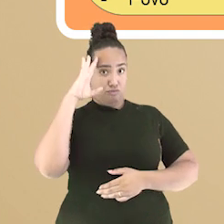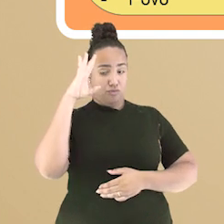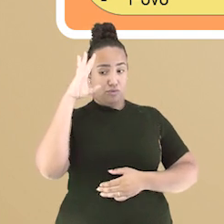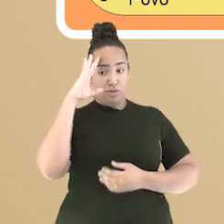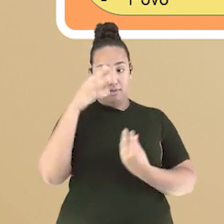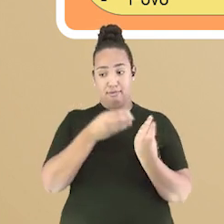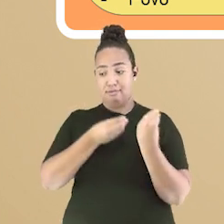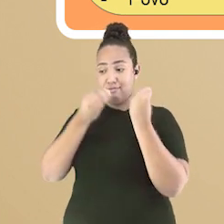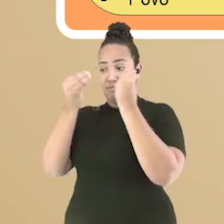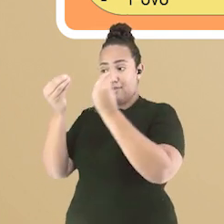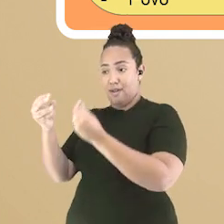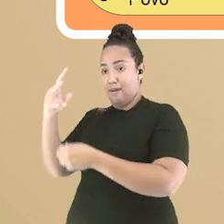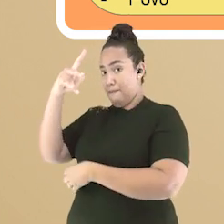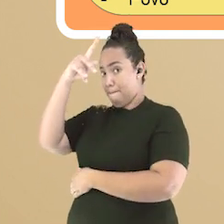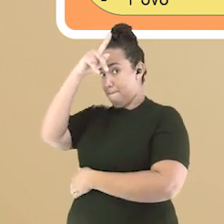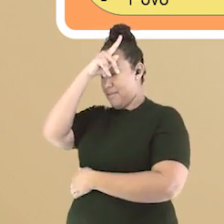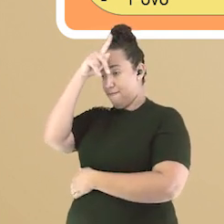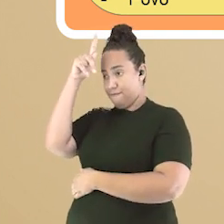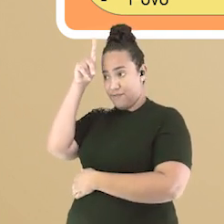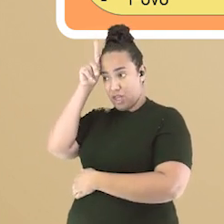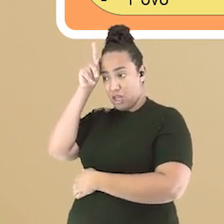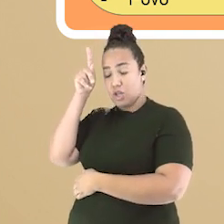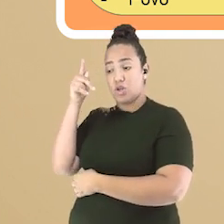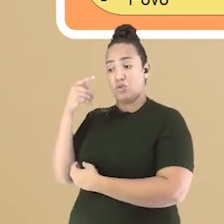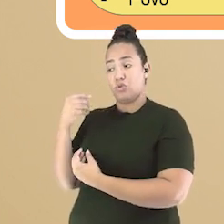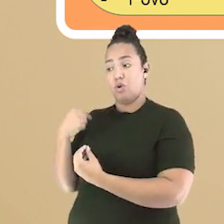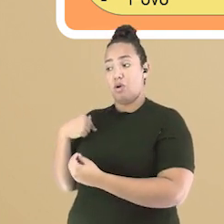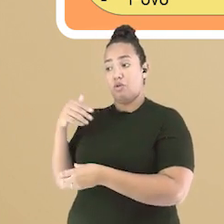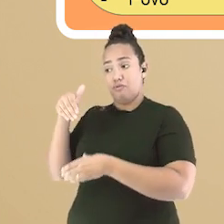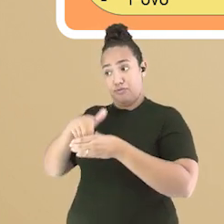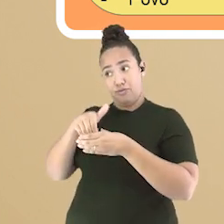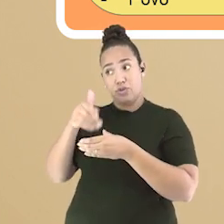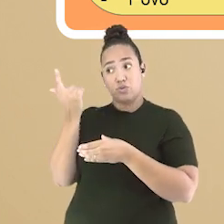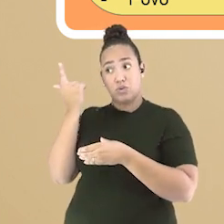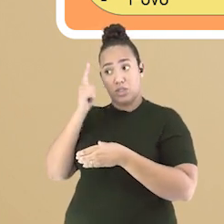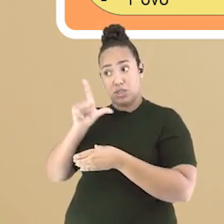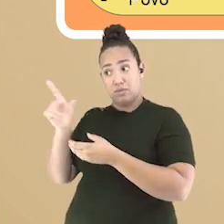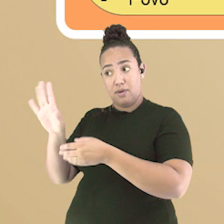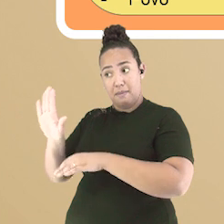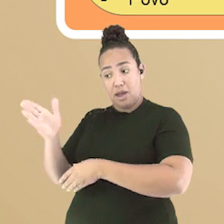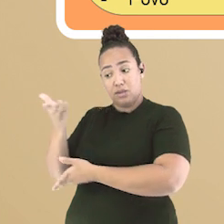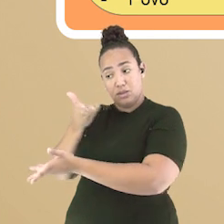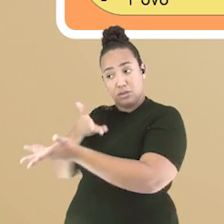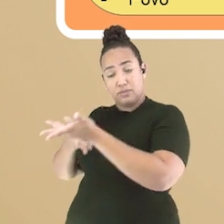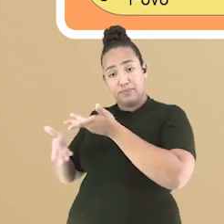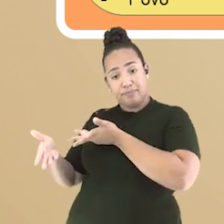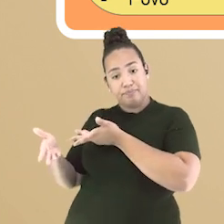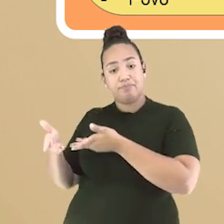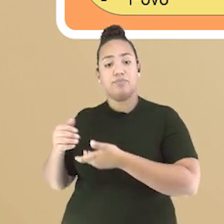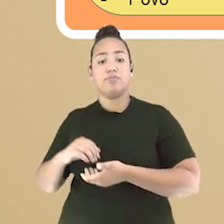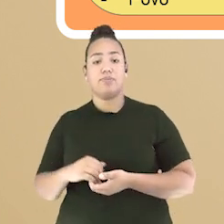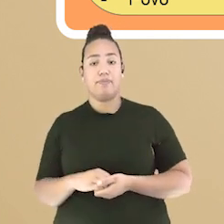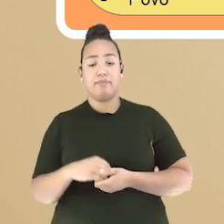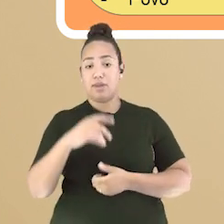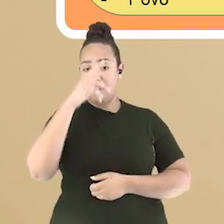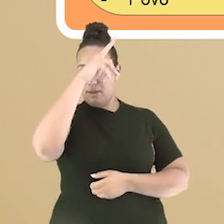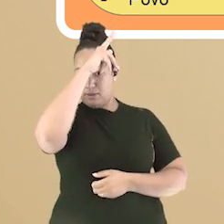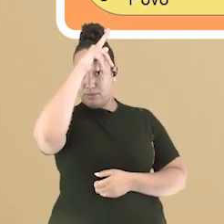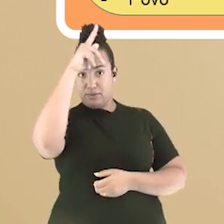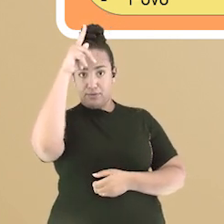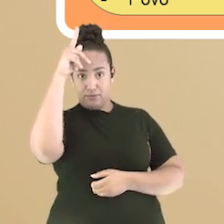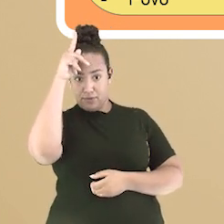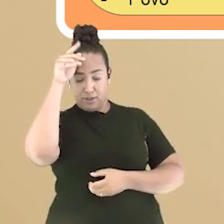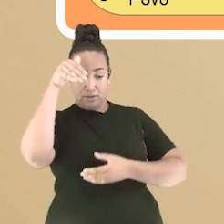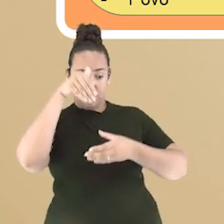prefeitos e, em troca, recebiam alguns favores, aumentando assim o seu poder. Os prefeitos garantiam os